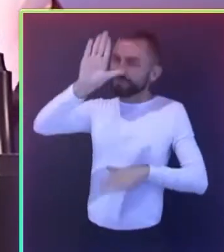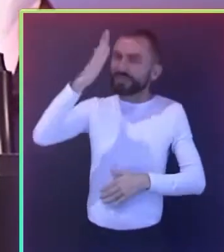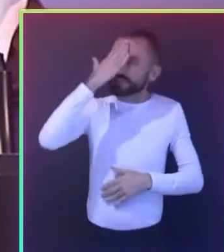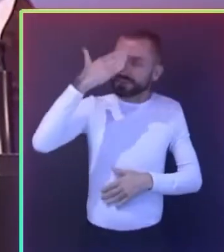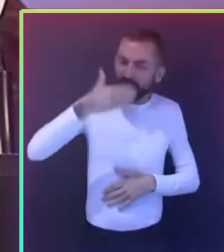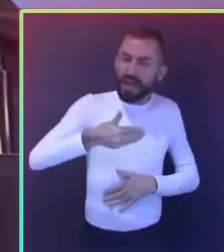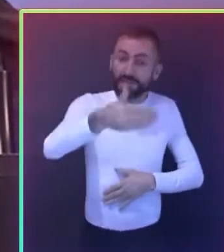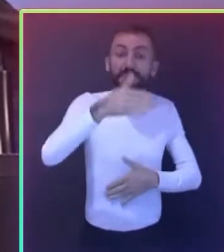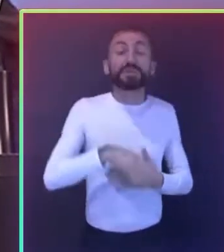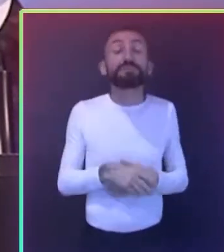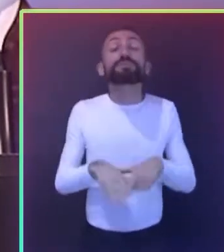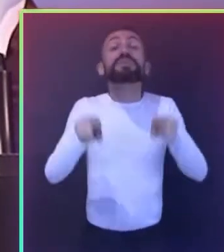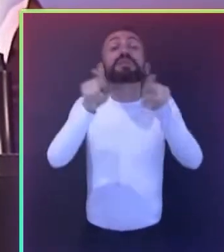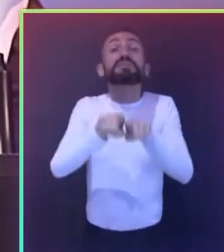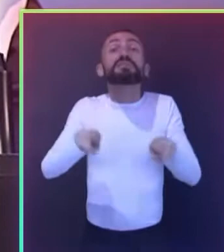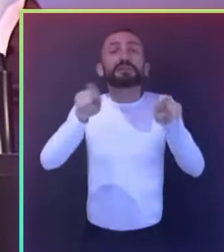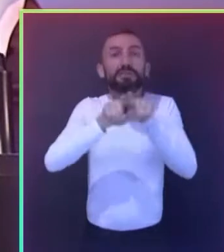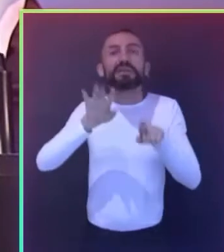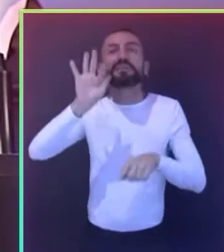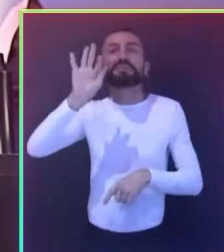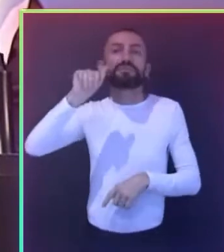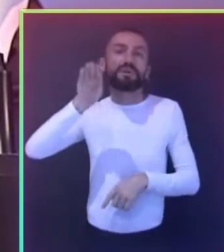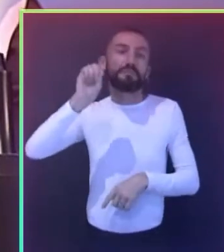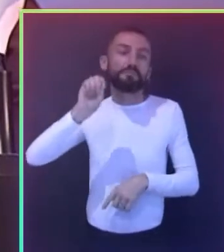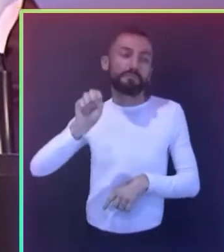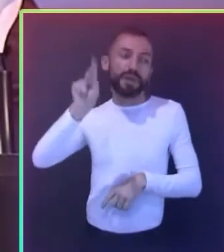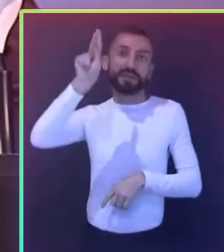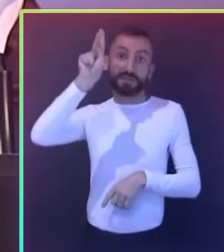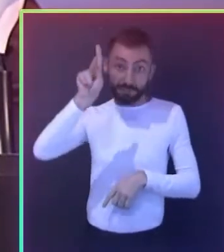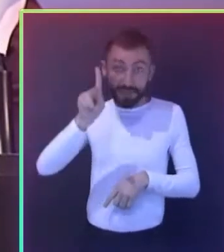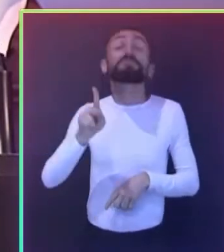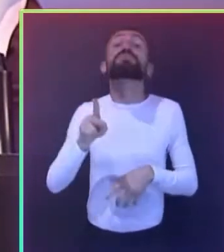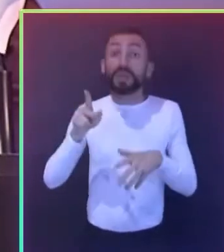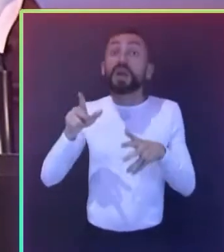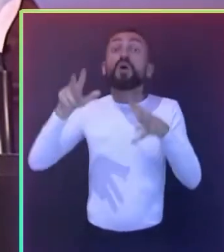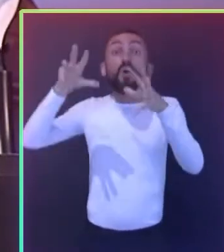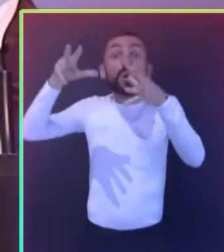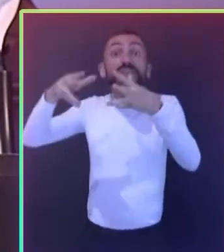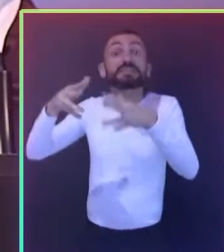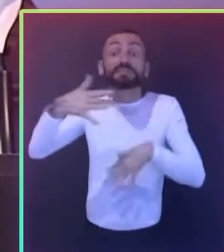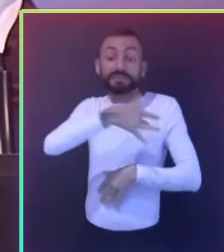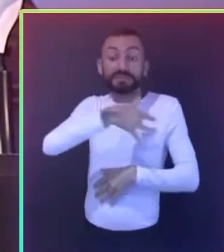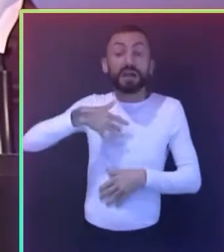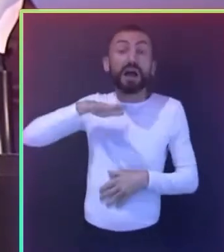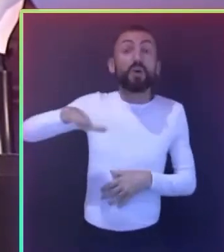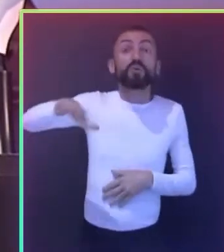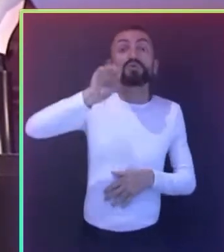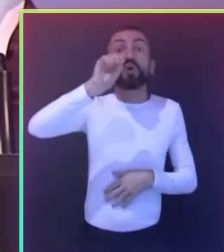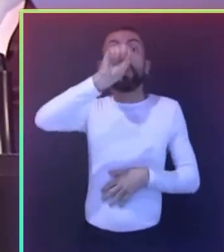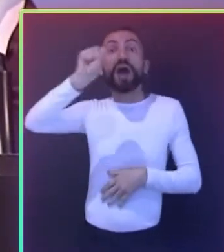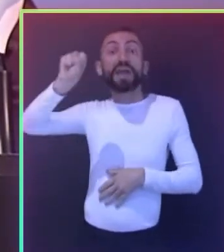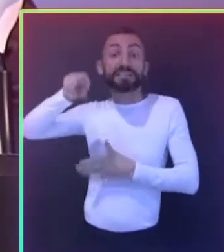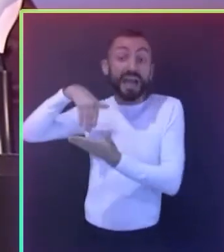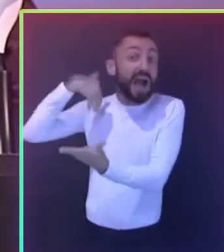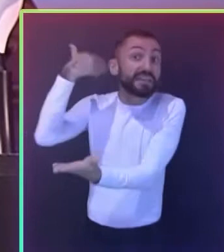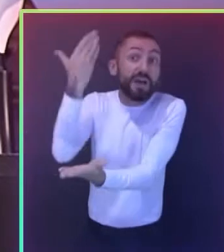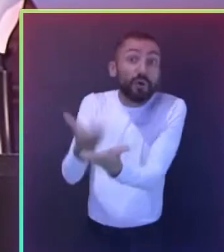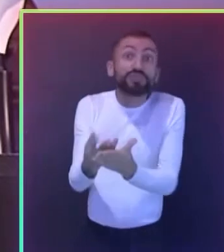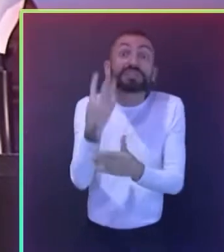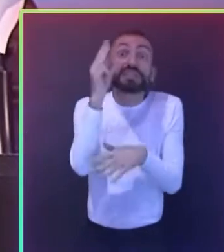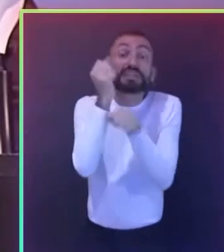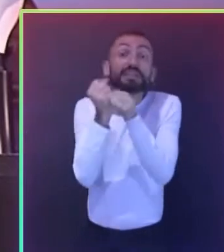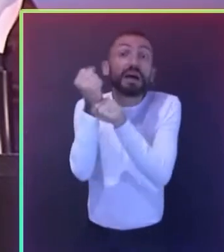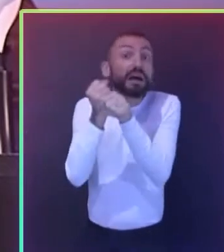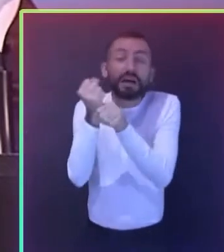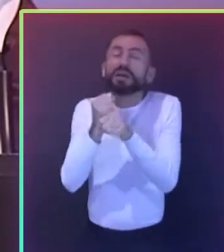fundação para o desenvolvimento médico e hospitalar famesp organização social de saúde que em 39 anos de existência nunca faltou com seu compromisso